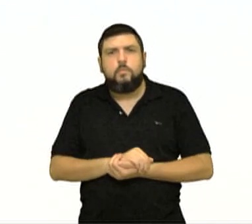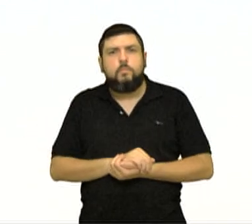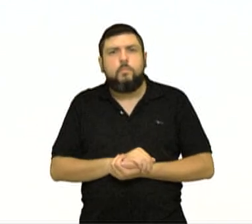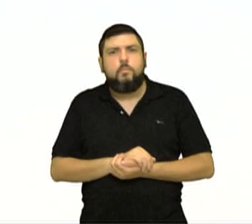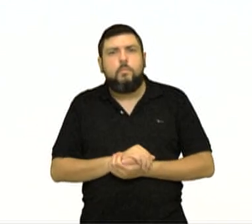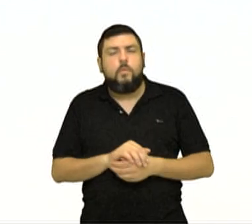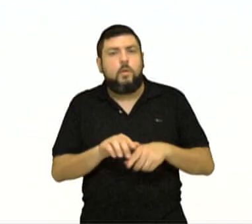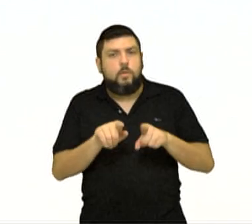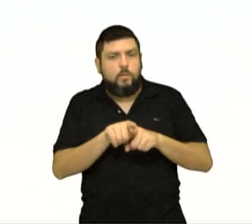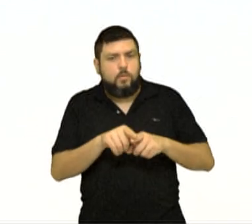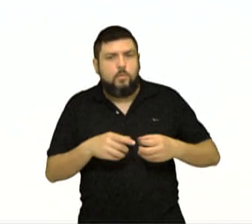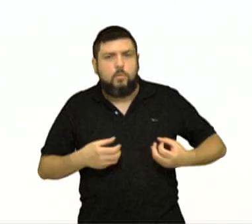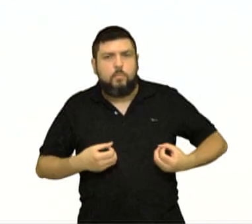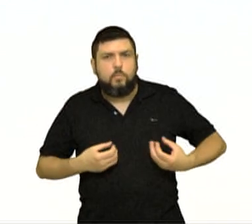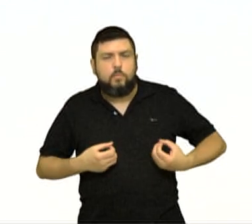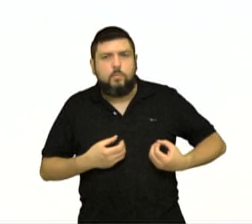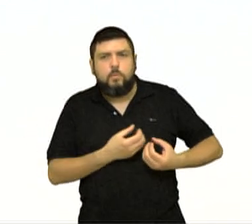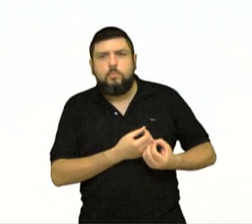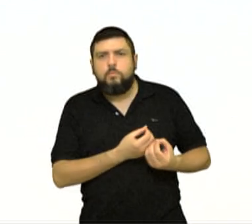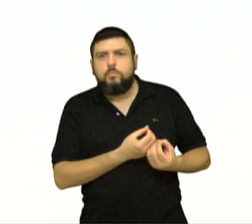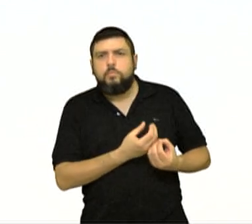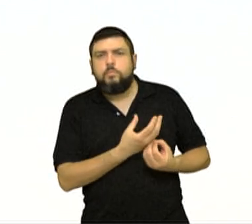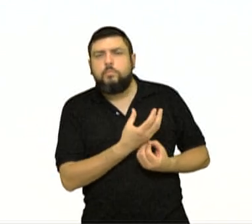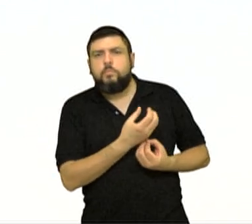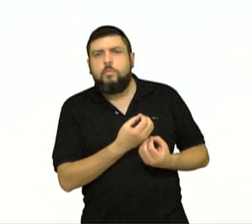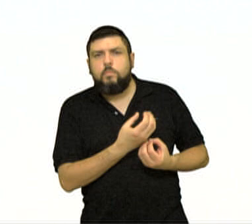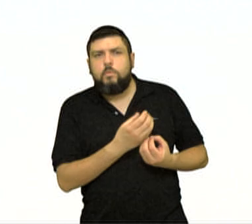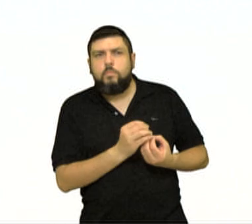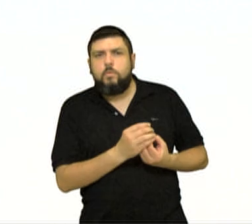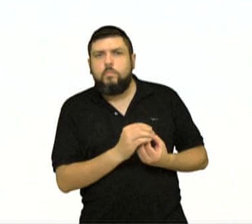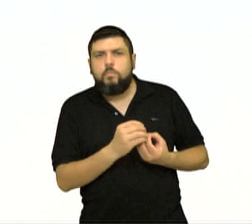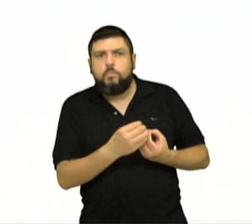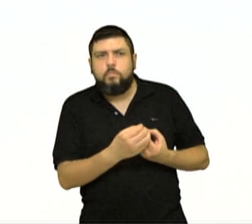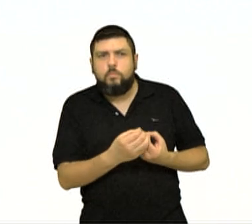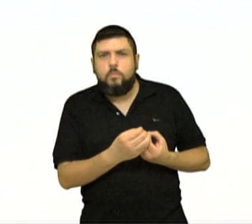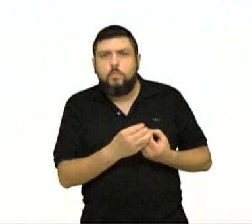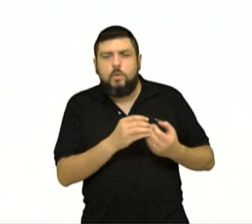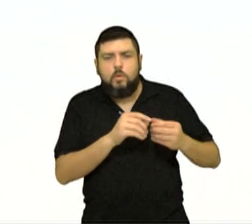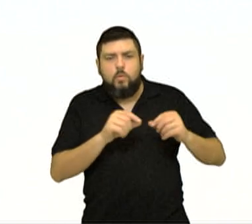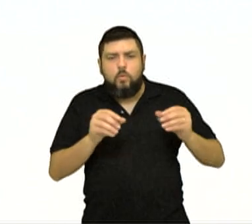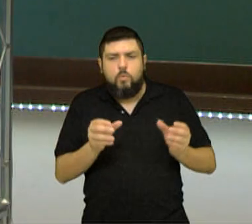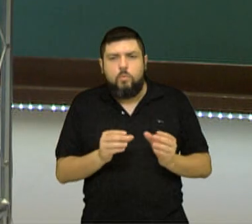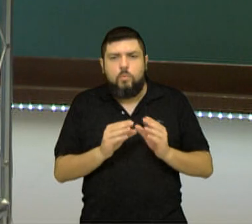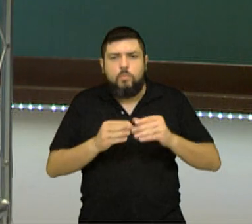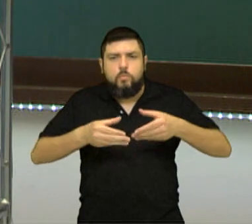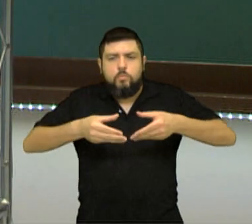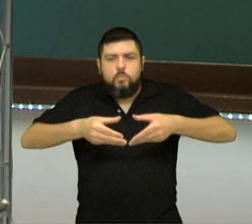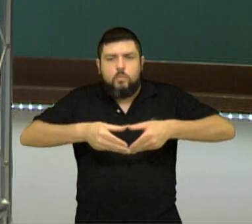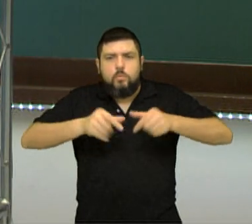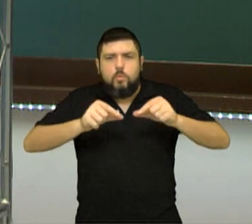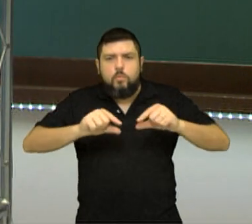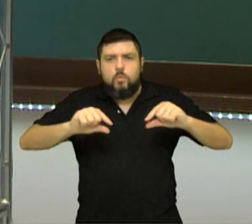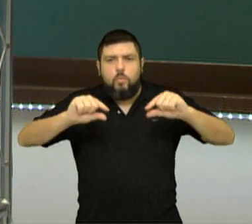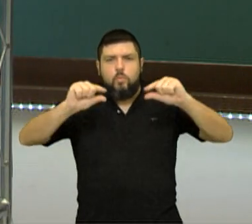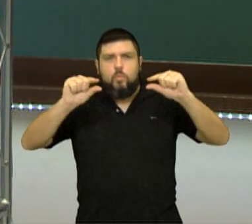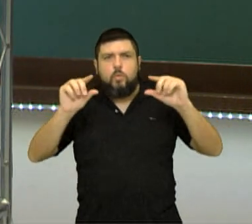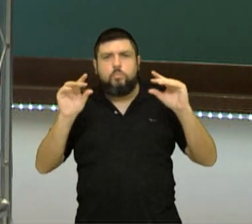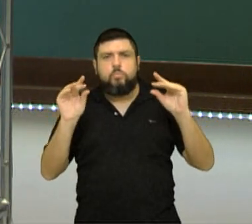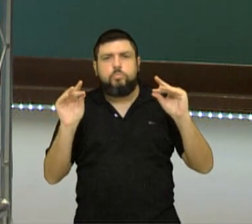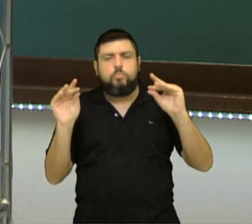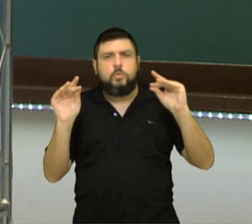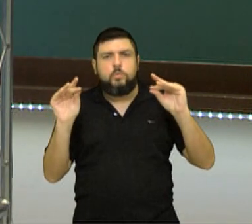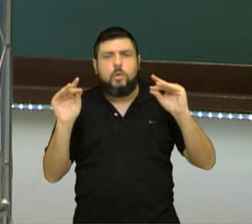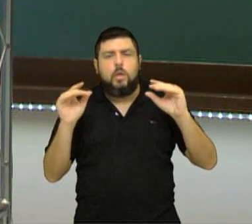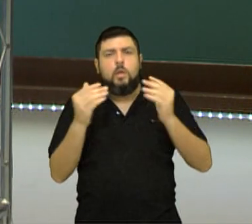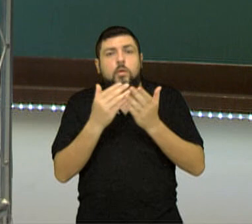do ovócito, né, pronto, ele vai ficar ali nas tubas uterinas, tá? Caso haja a fecundação, ele já